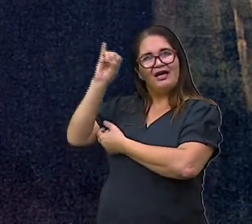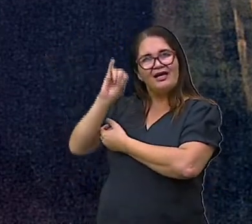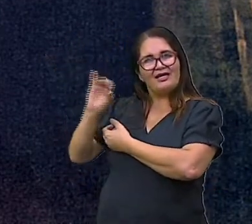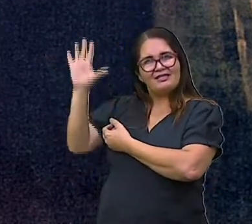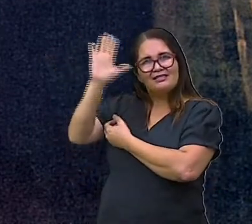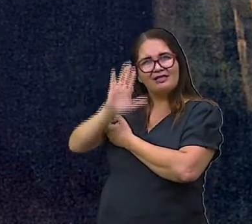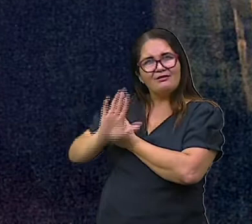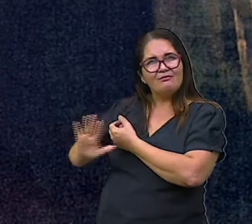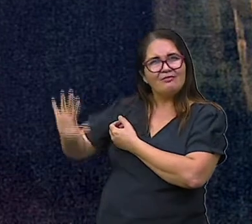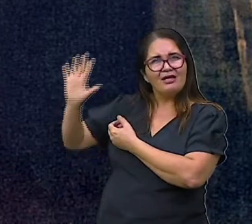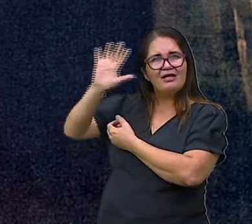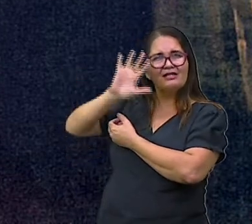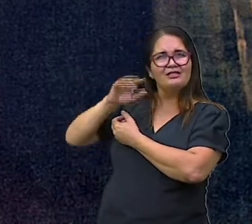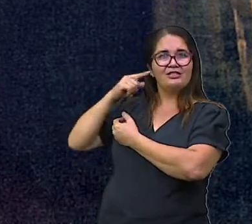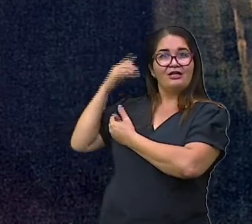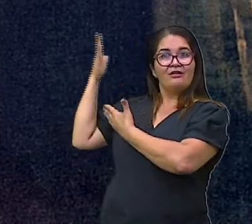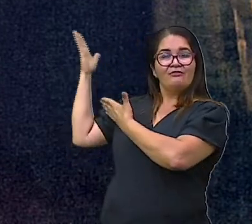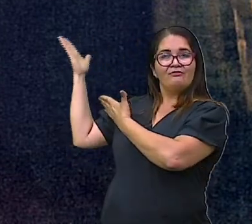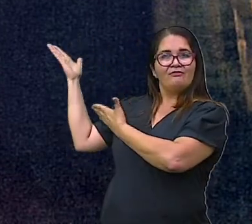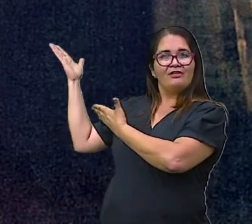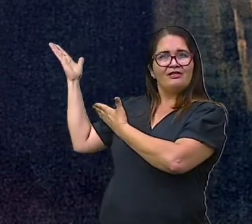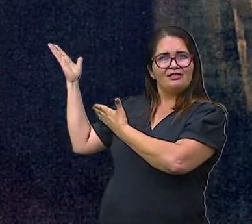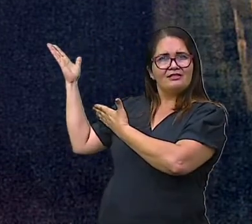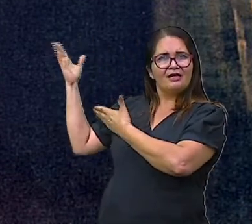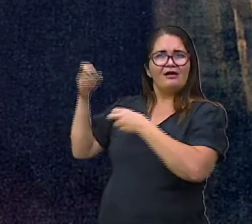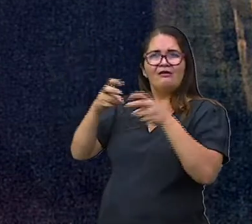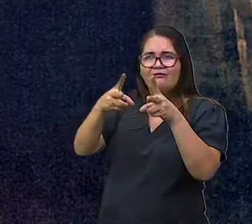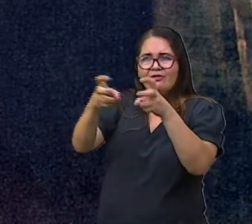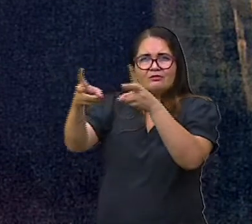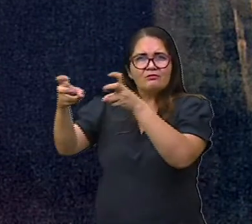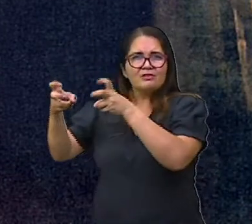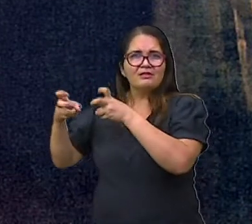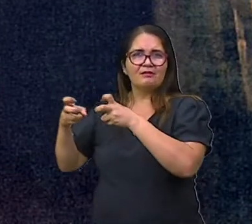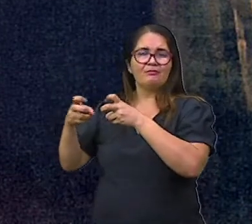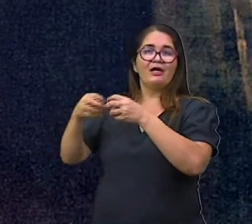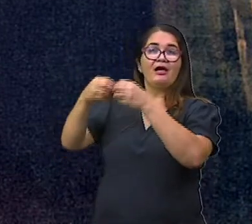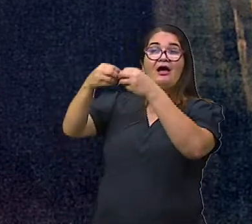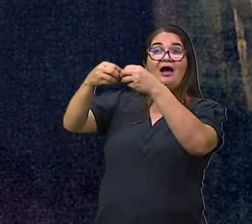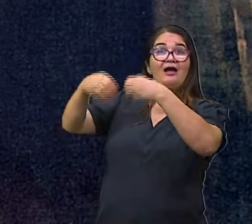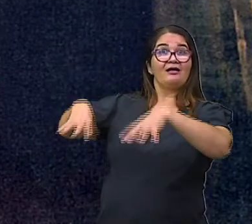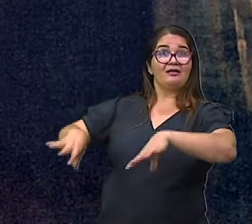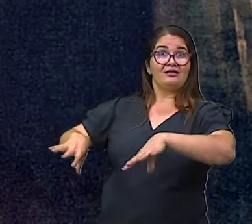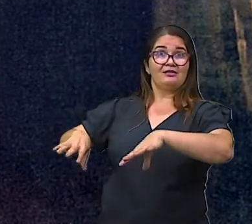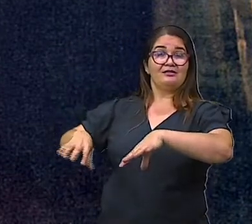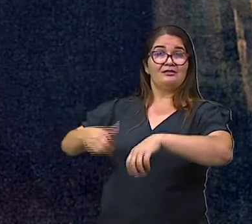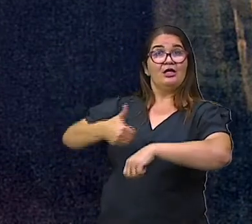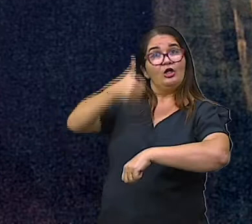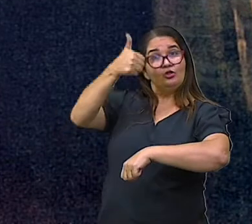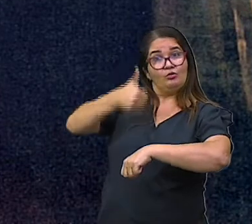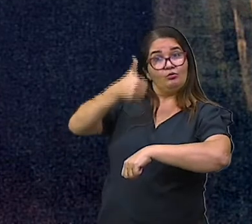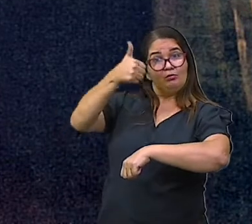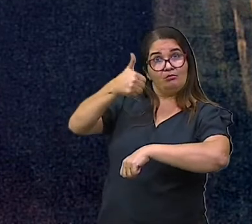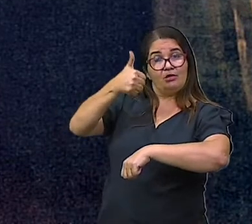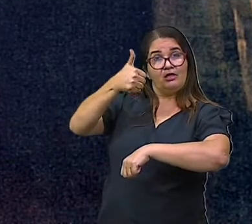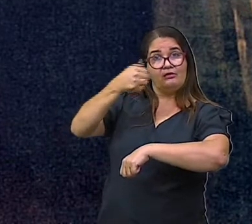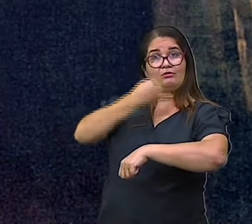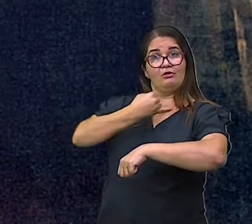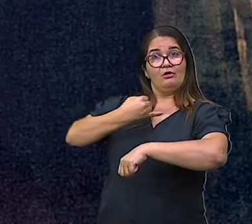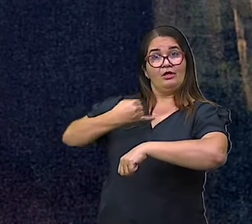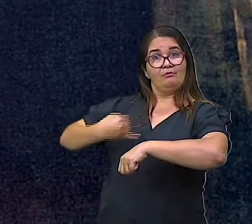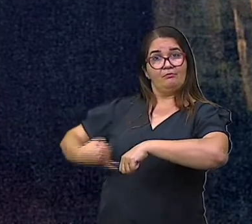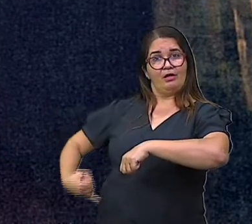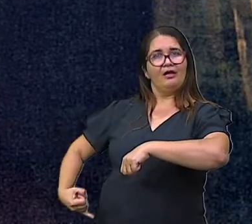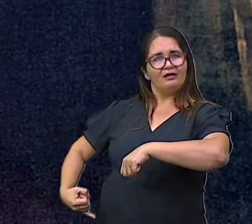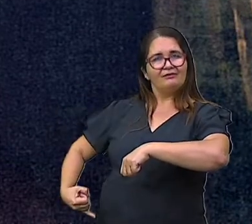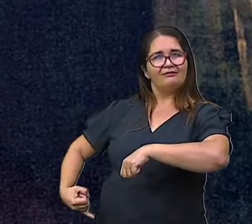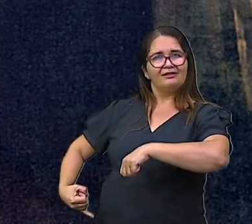ela estabelece essa crise do Primeiro Império, que é a continuação da aula sobre o